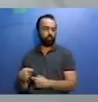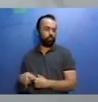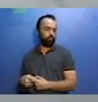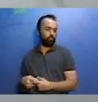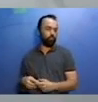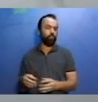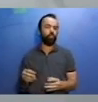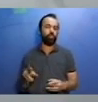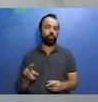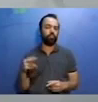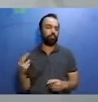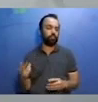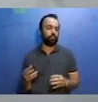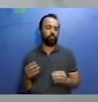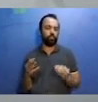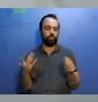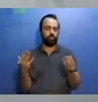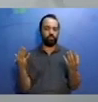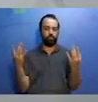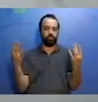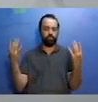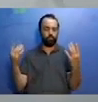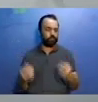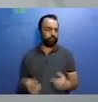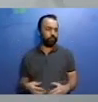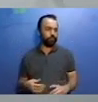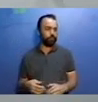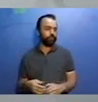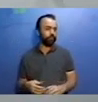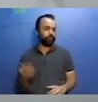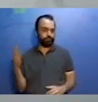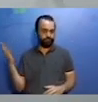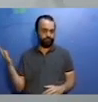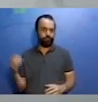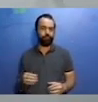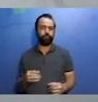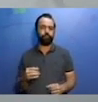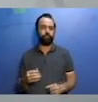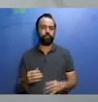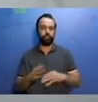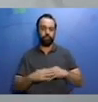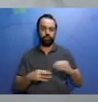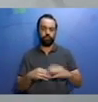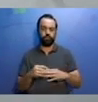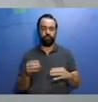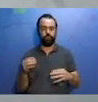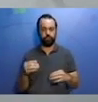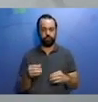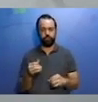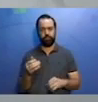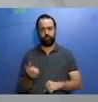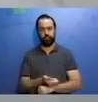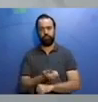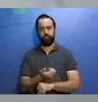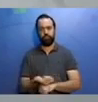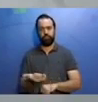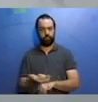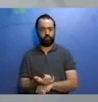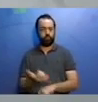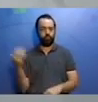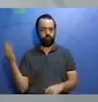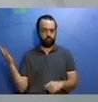entre gases. Aqui nós temos as técnicas envolvidas na separação das misturas